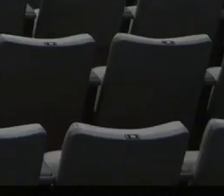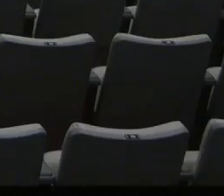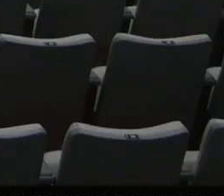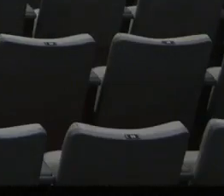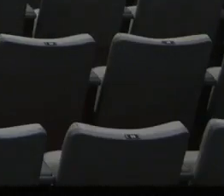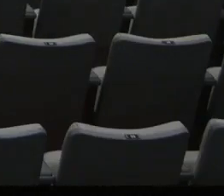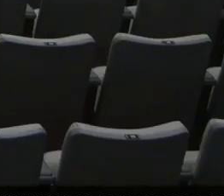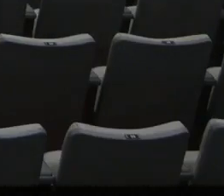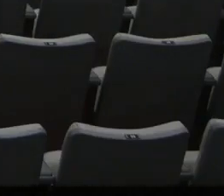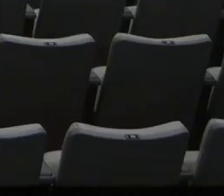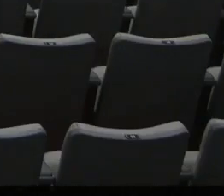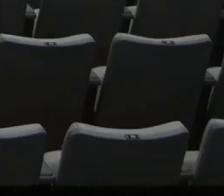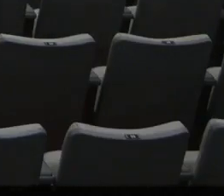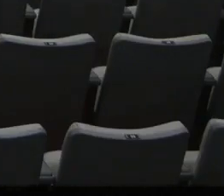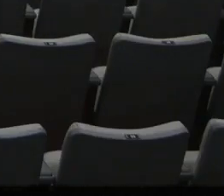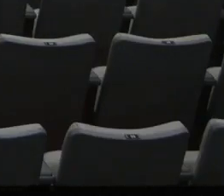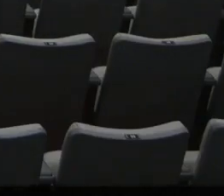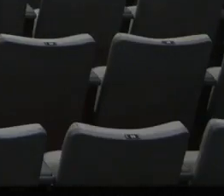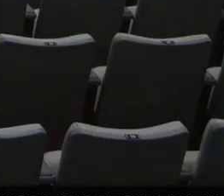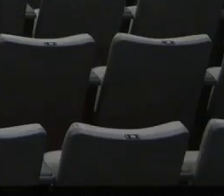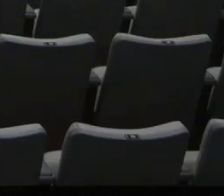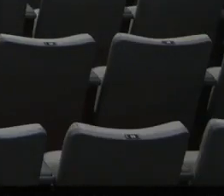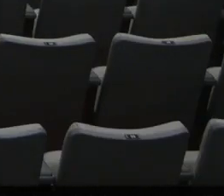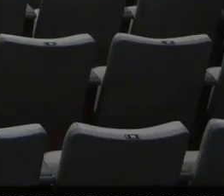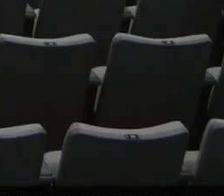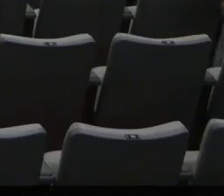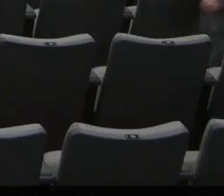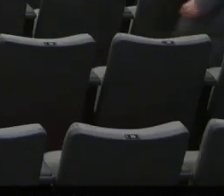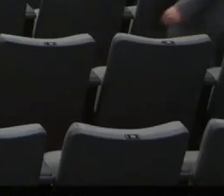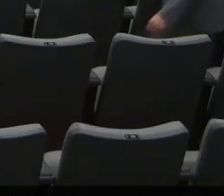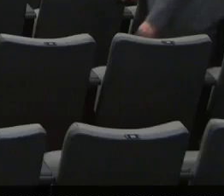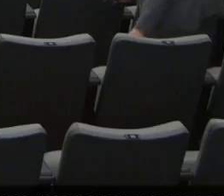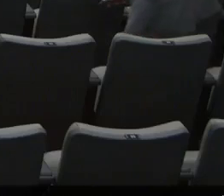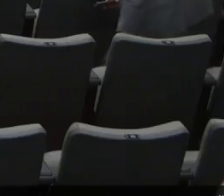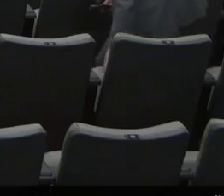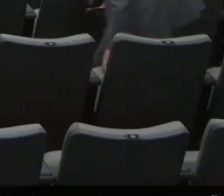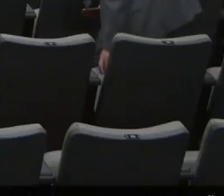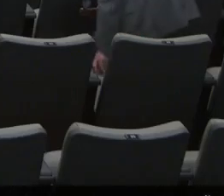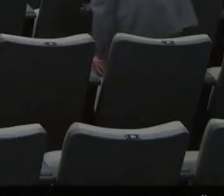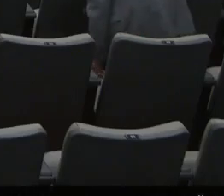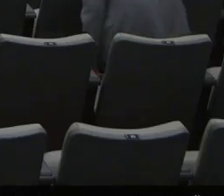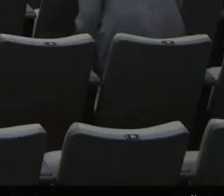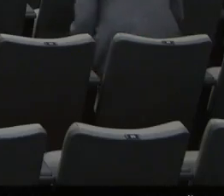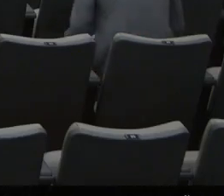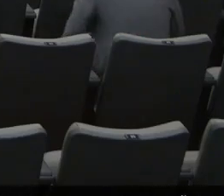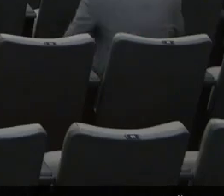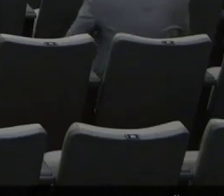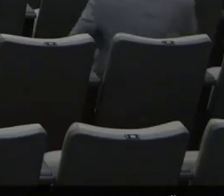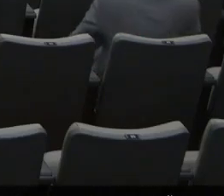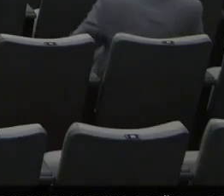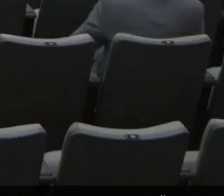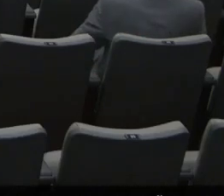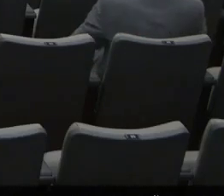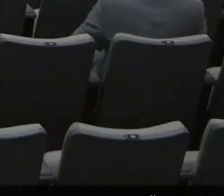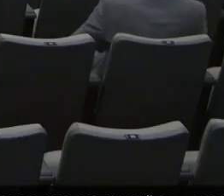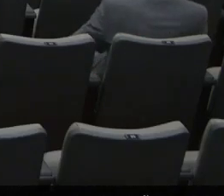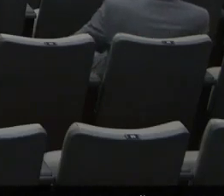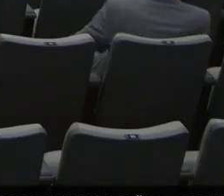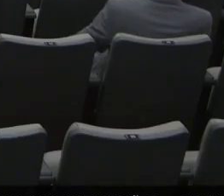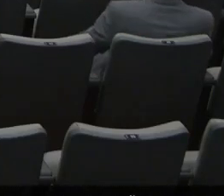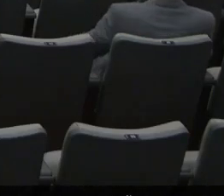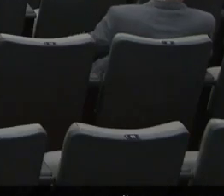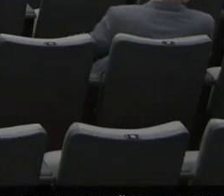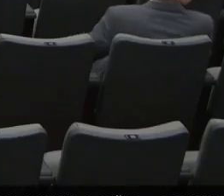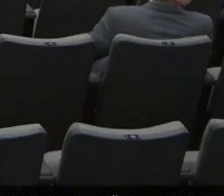e da companhia energética de Minas Gerais em dois em 2022 no